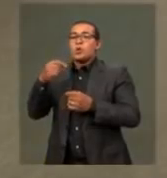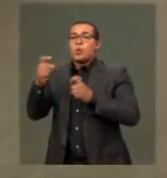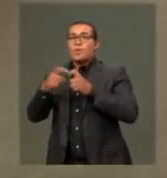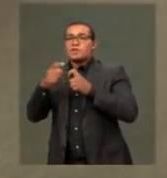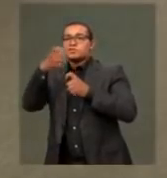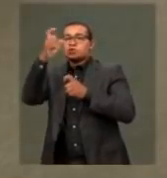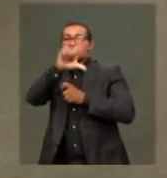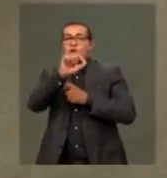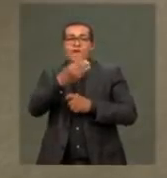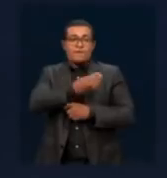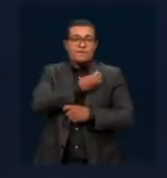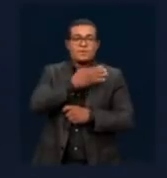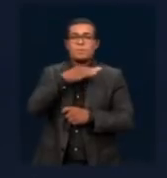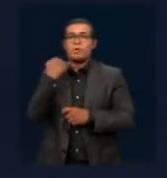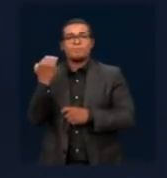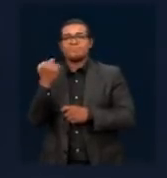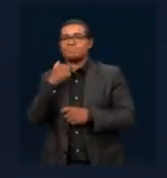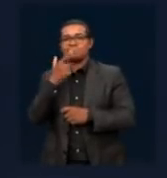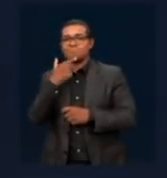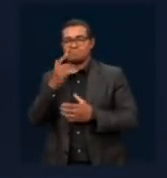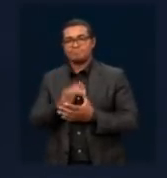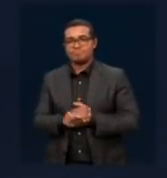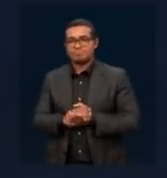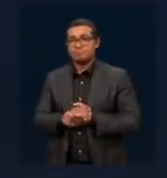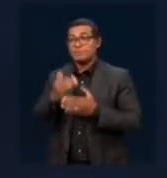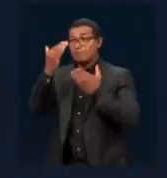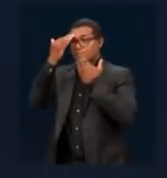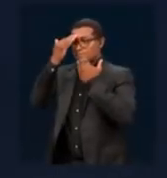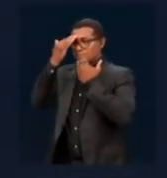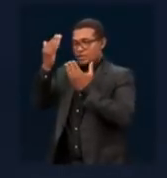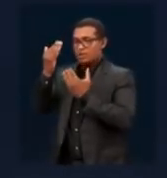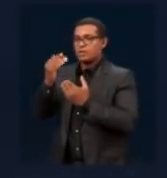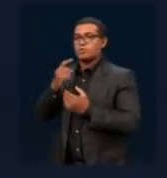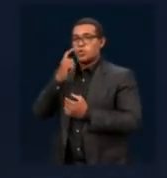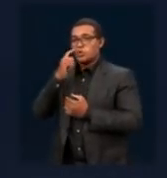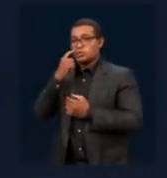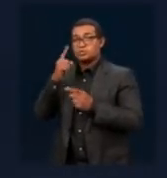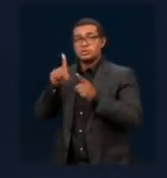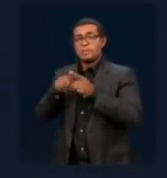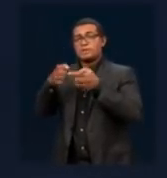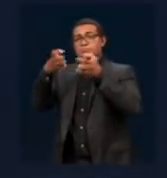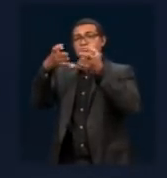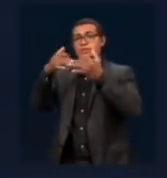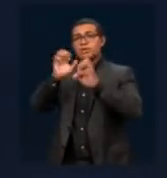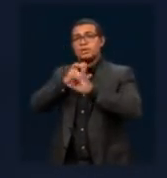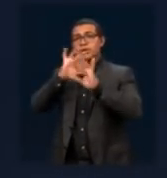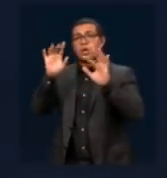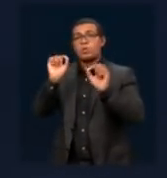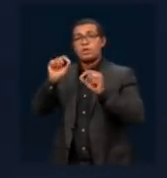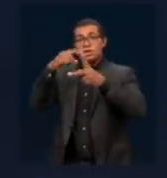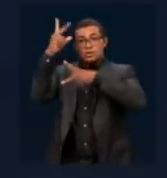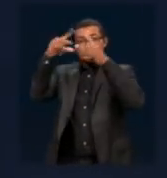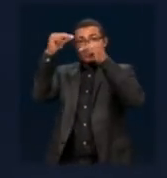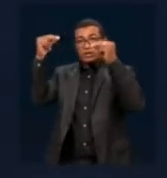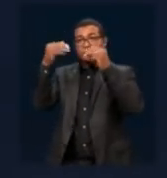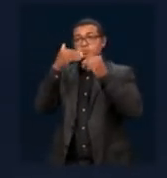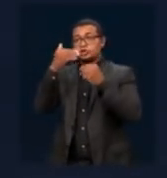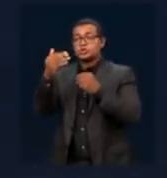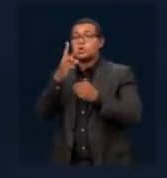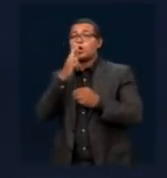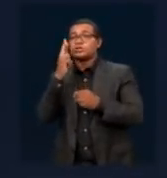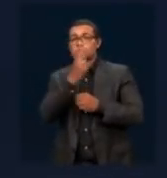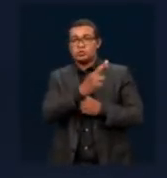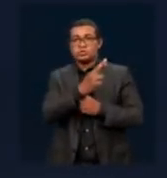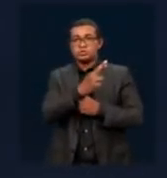obrigado candidata e antes de seguir um esclarecimento a candidata jaqueline rocha pediu direito de resposta na rodada anterior